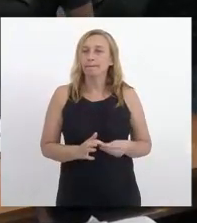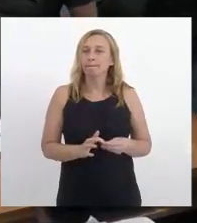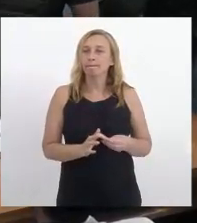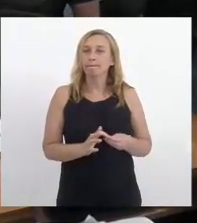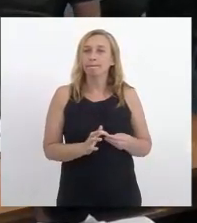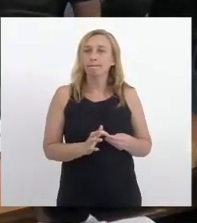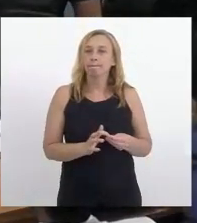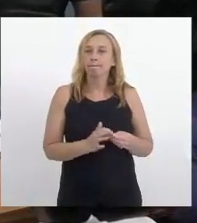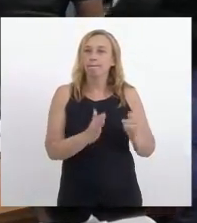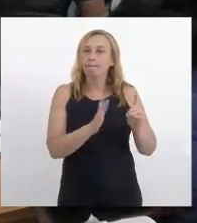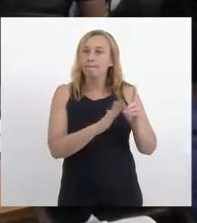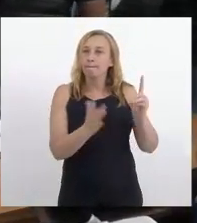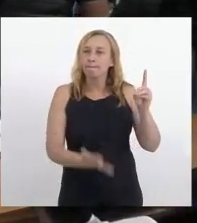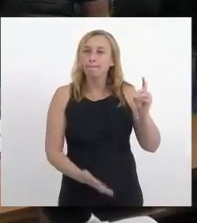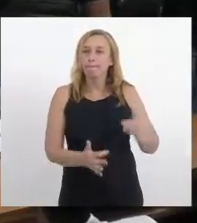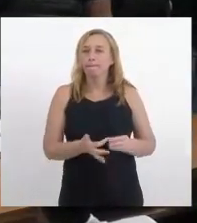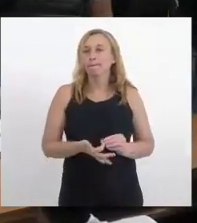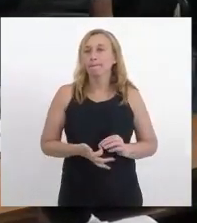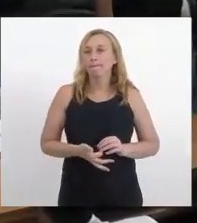homenagear.